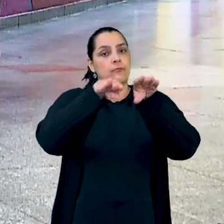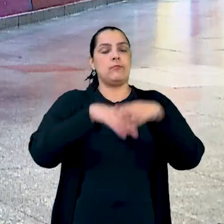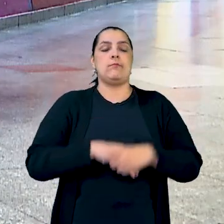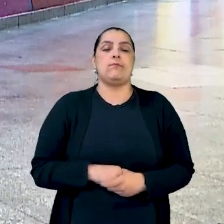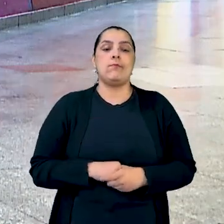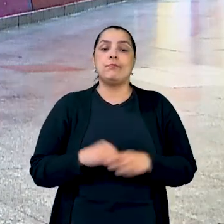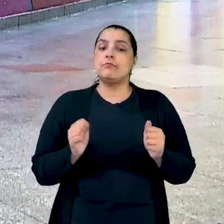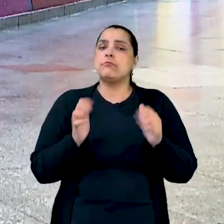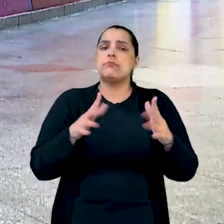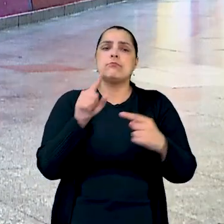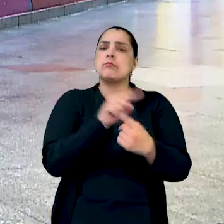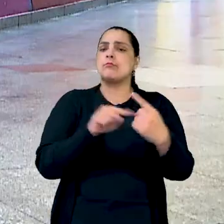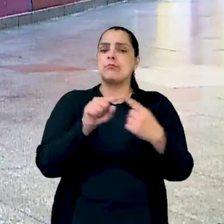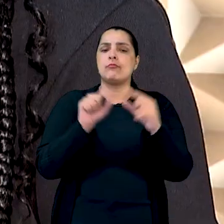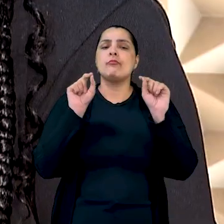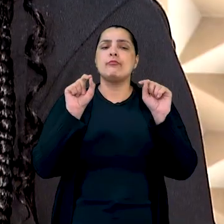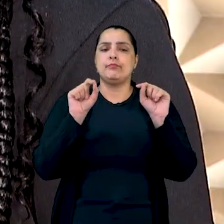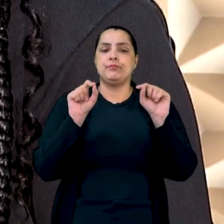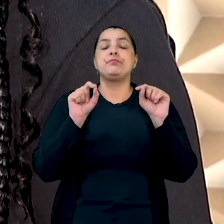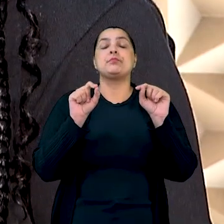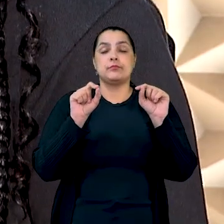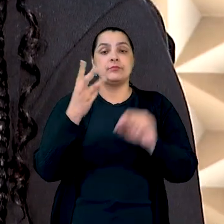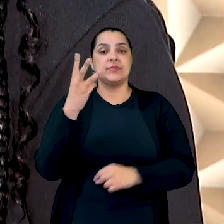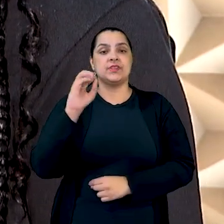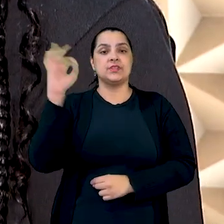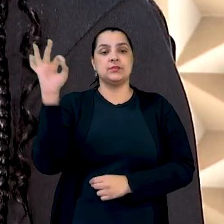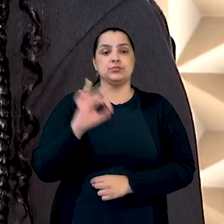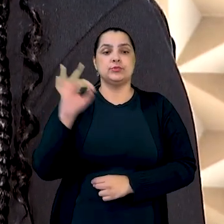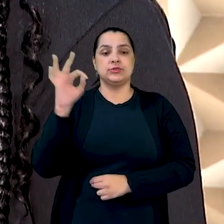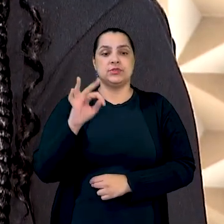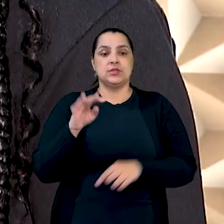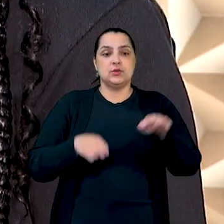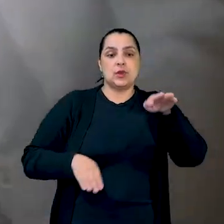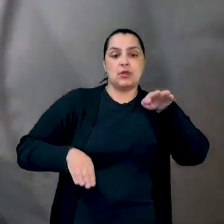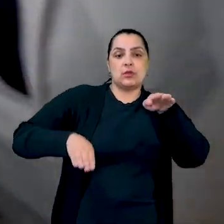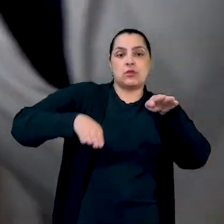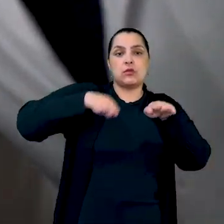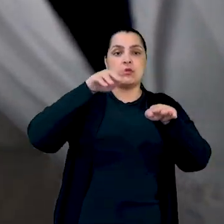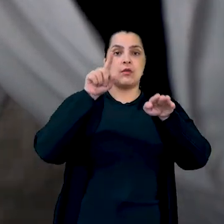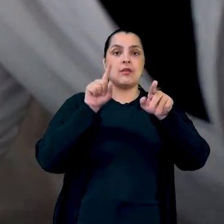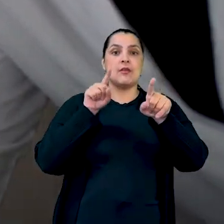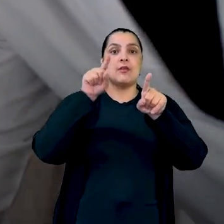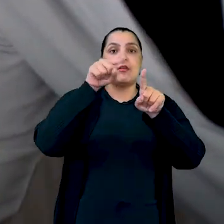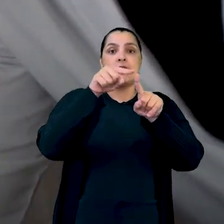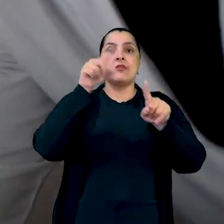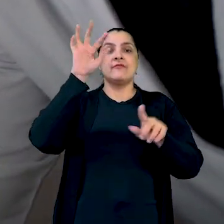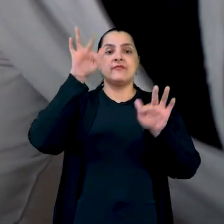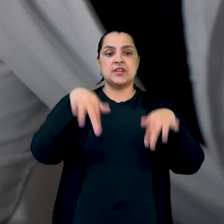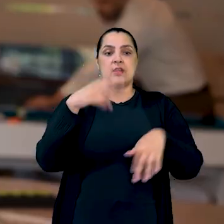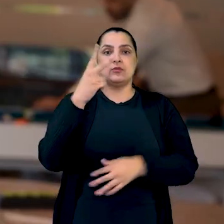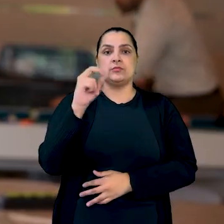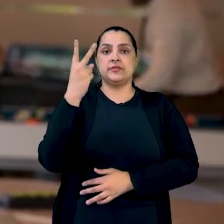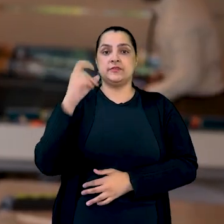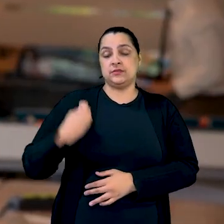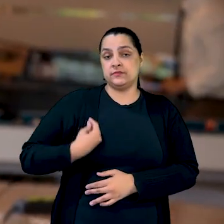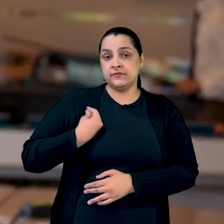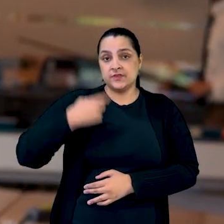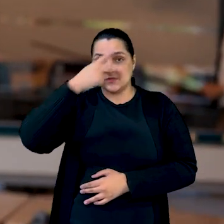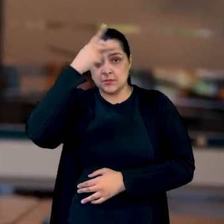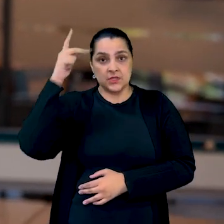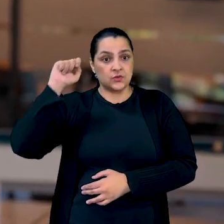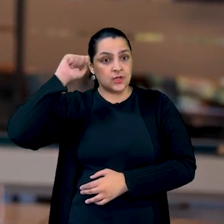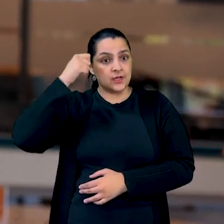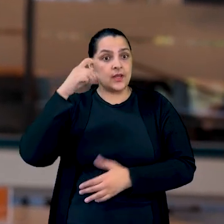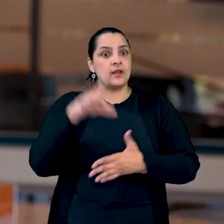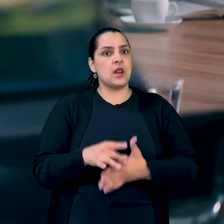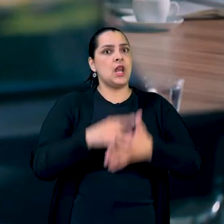A iniciativa tem como meta aumentar em 30% até o final de 2025 a presença de